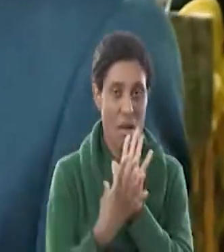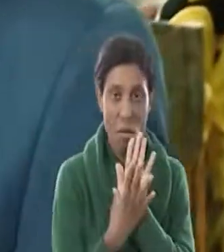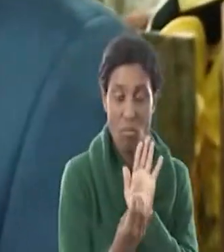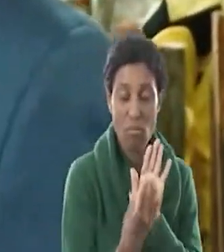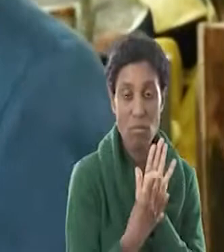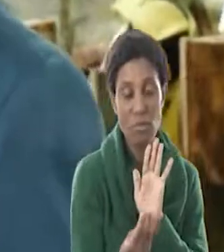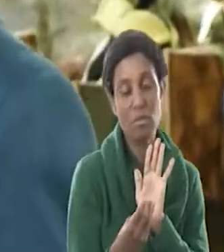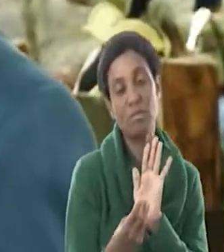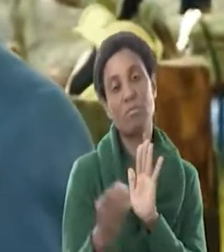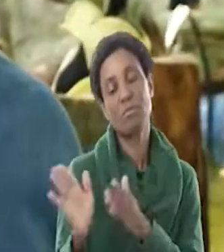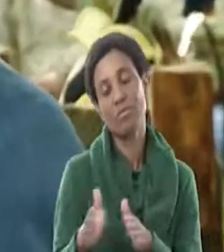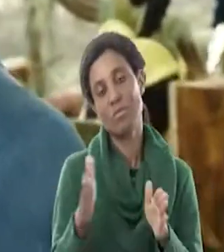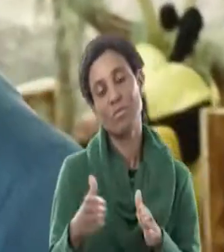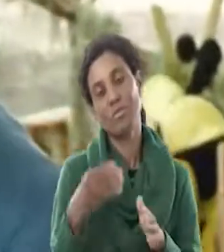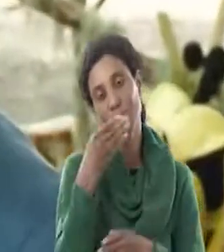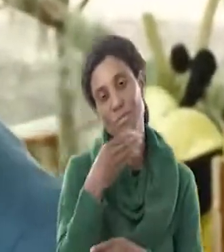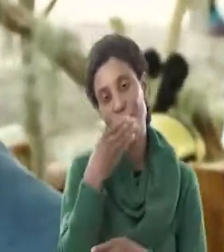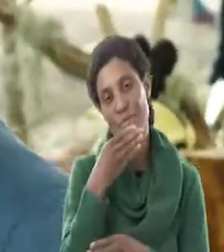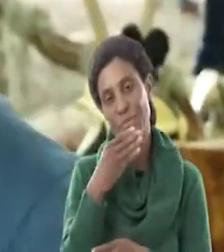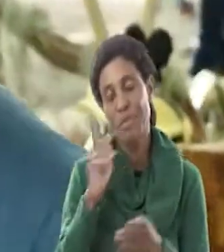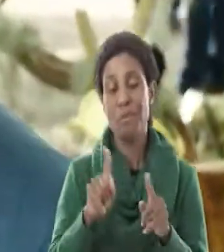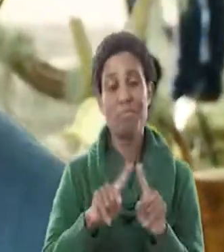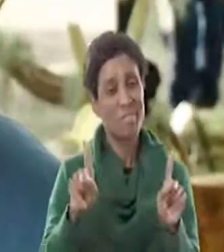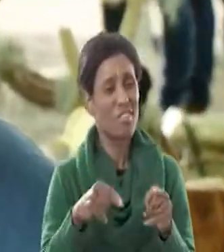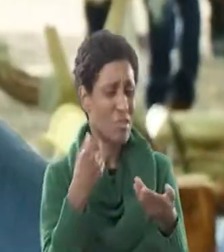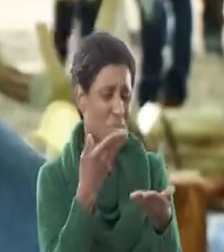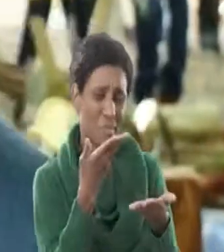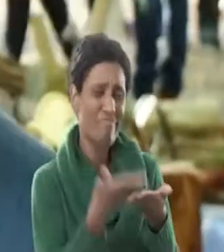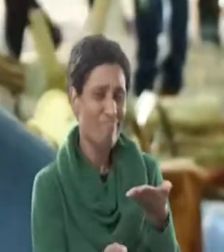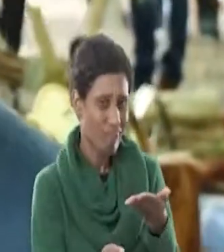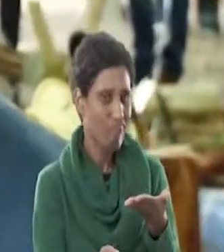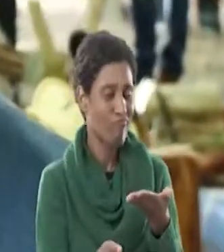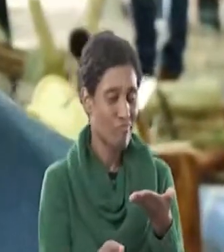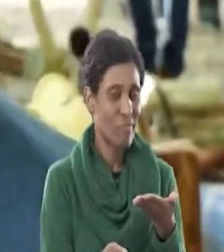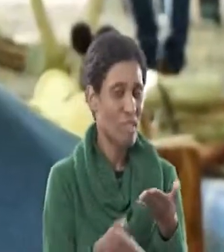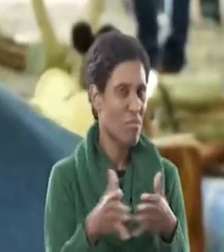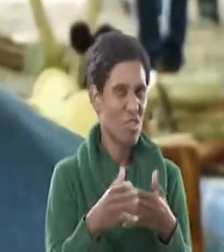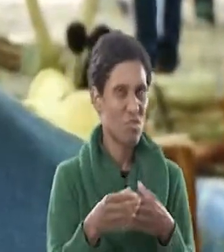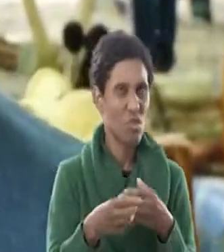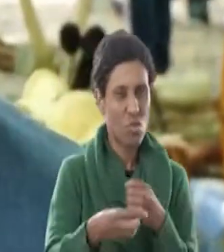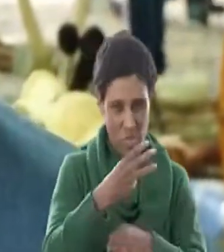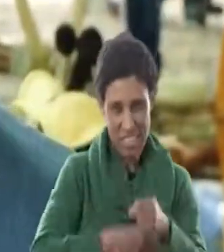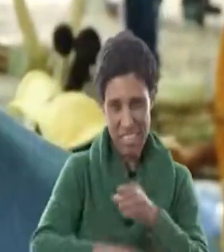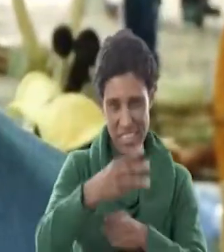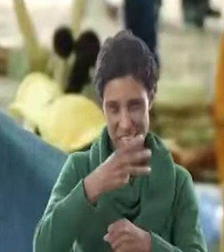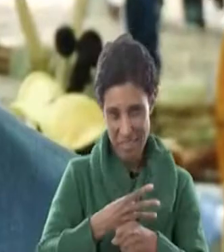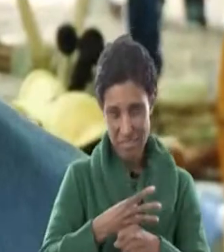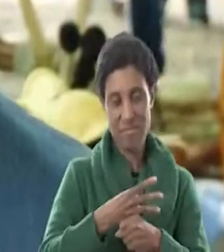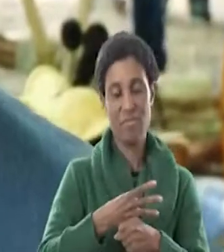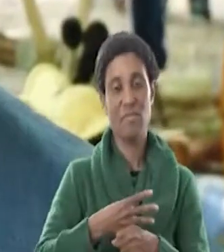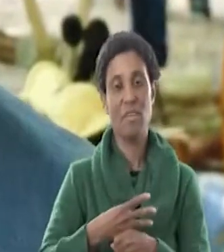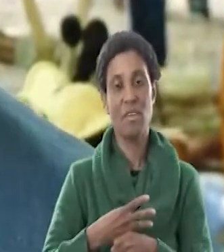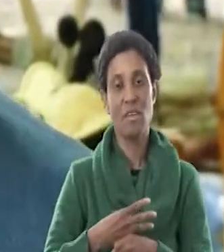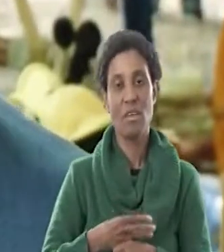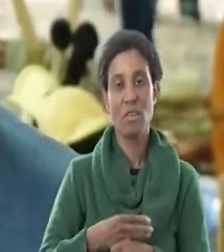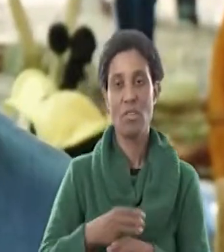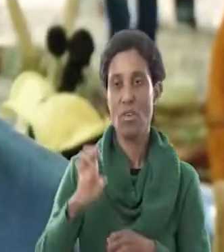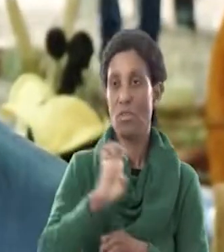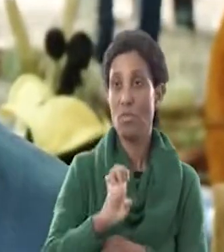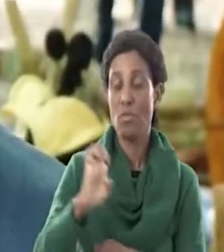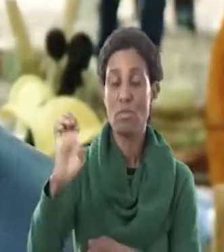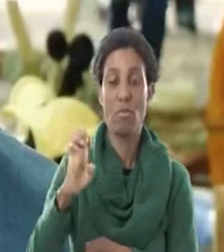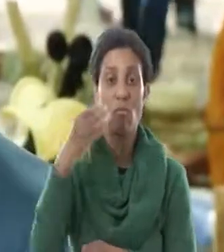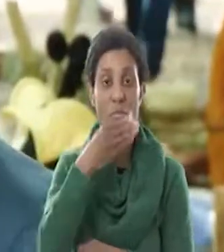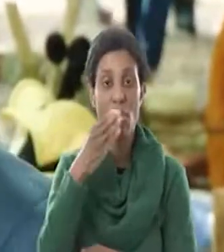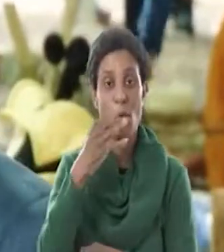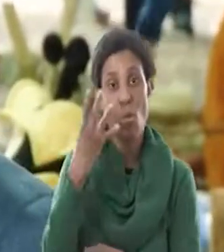de produção de mel orgânico. Uhum. E nós perdemos muito o conceito. Uns 3 anos atrás, nós exportávamos mel